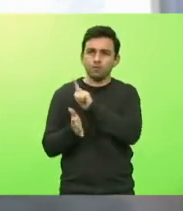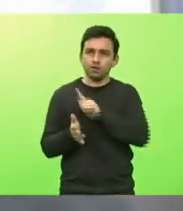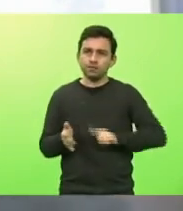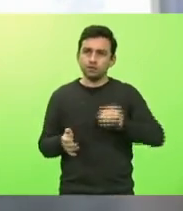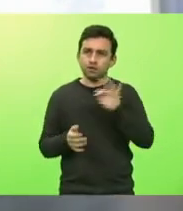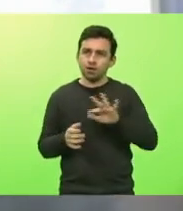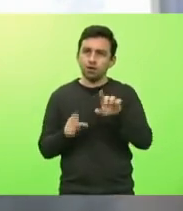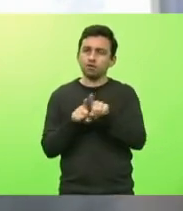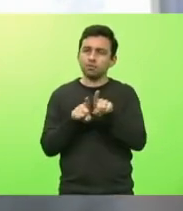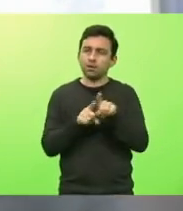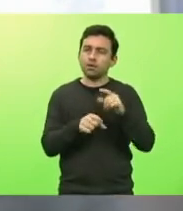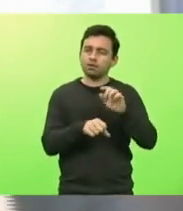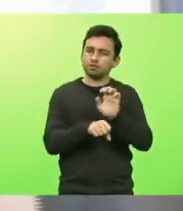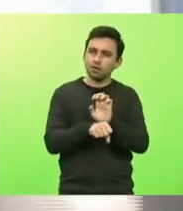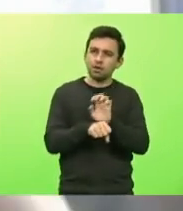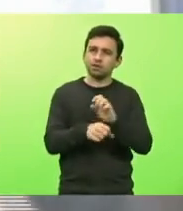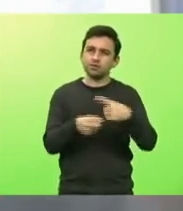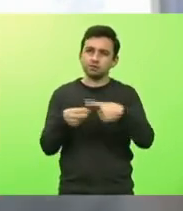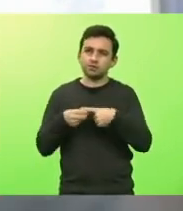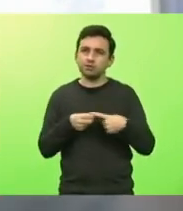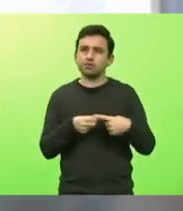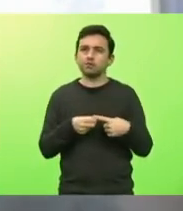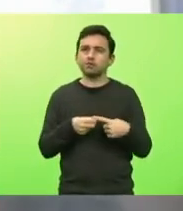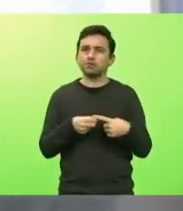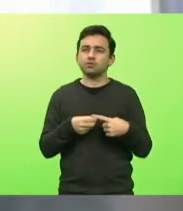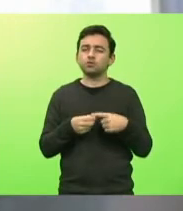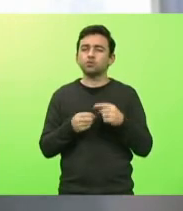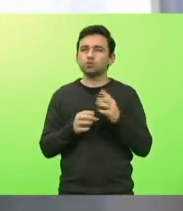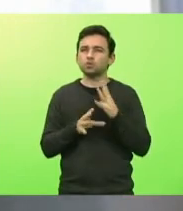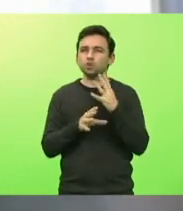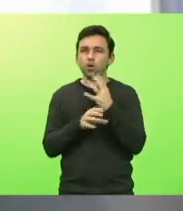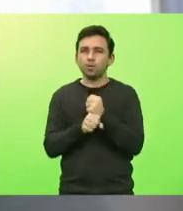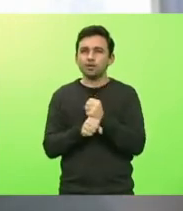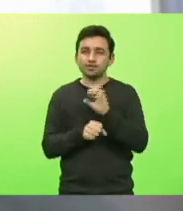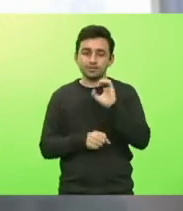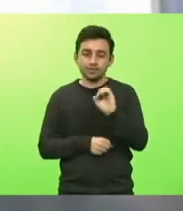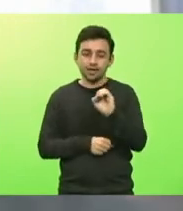e municípios. Do total,